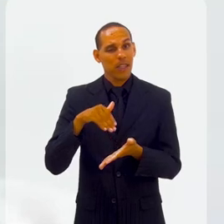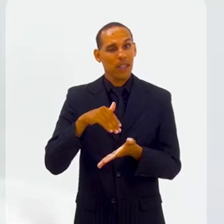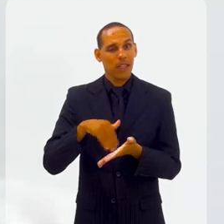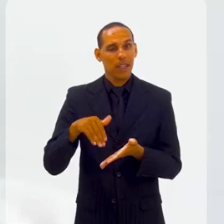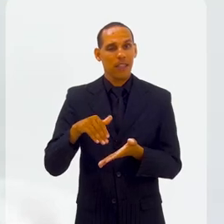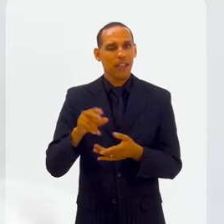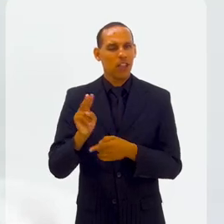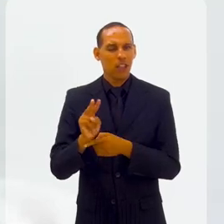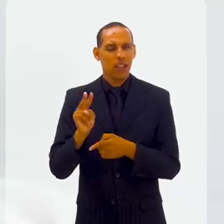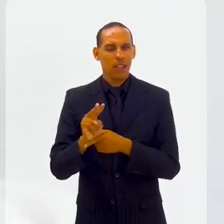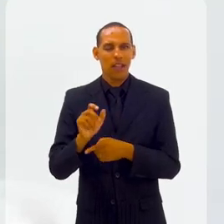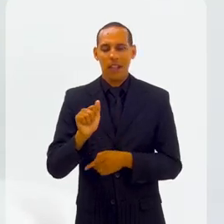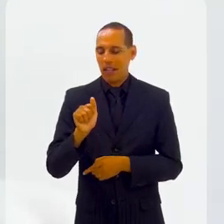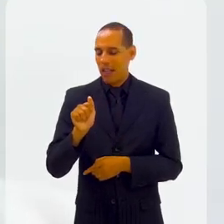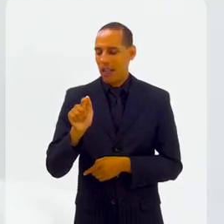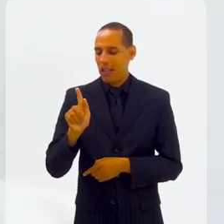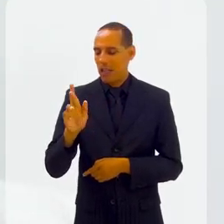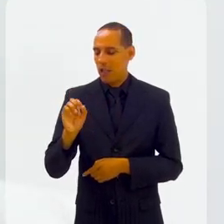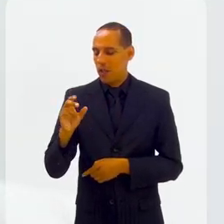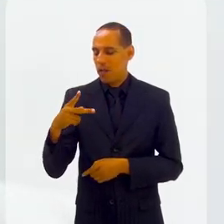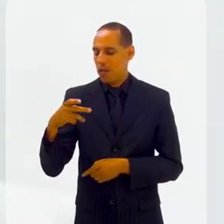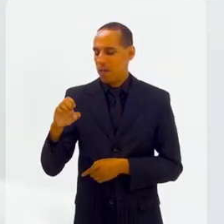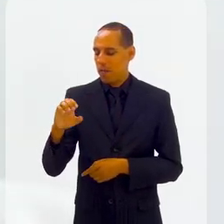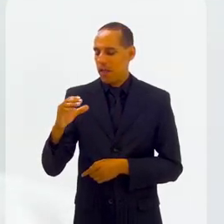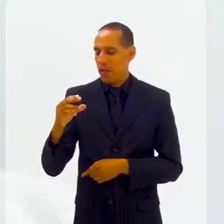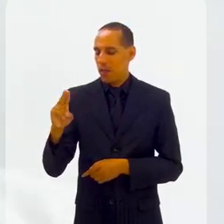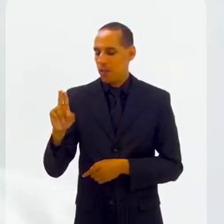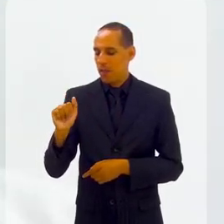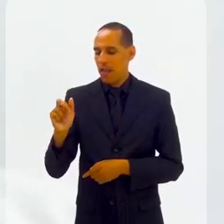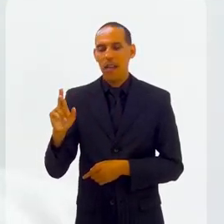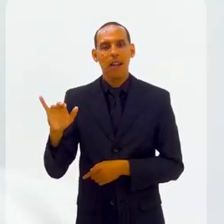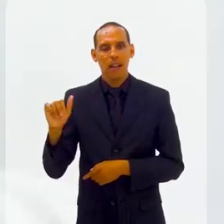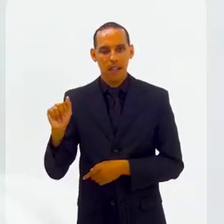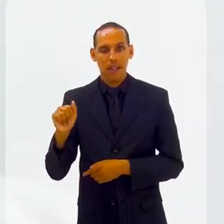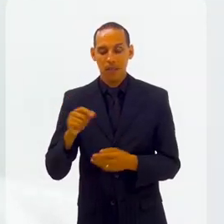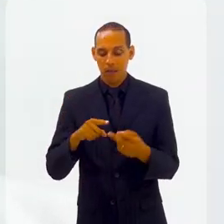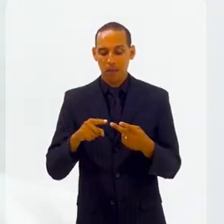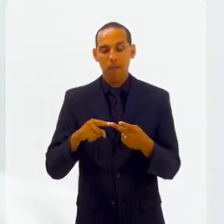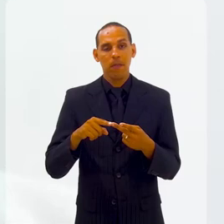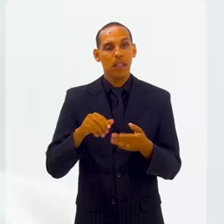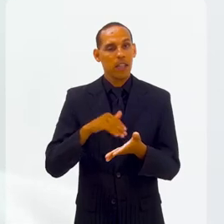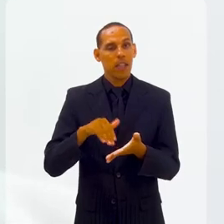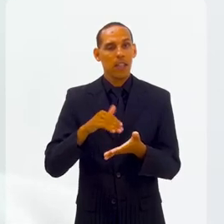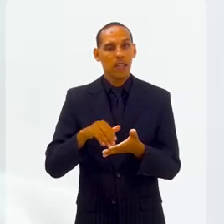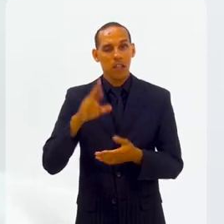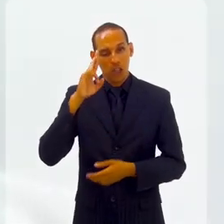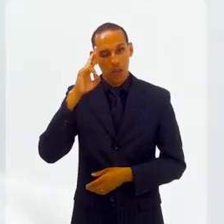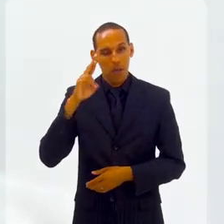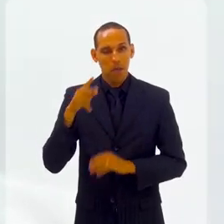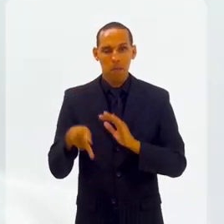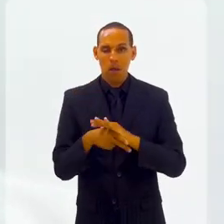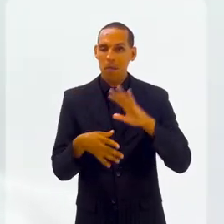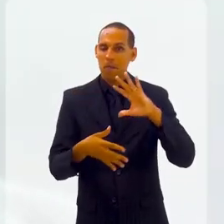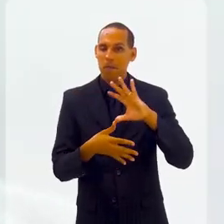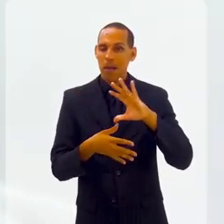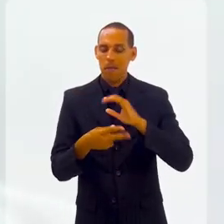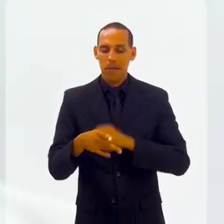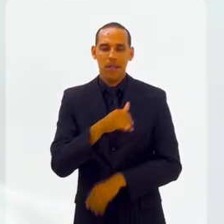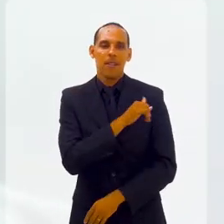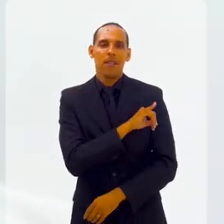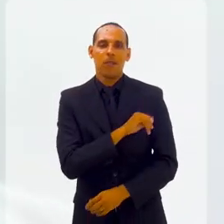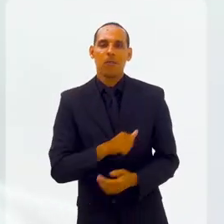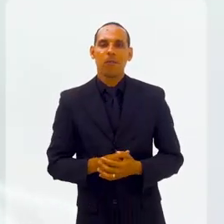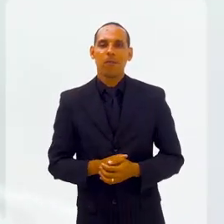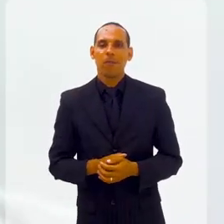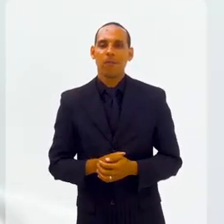de defesa agropecuária as nossas secretarias é que superintendências aqui do